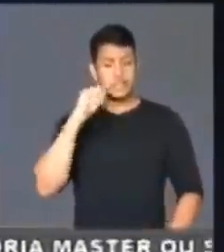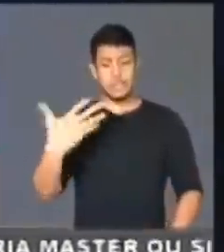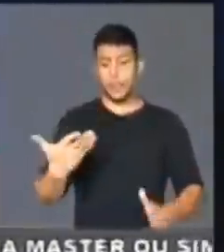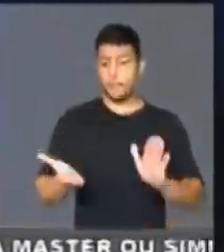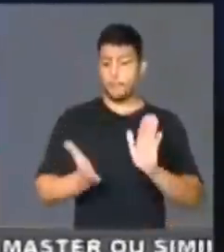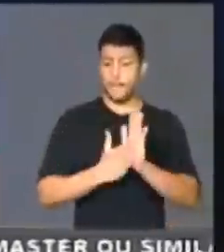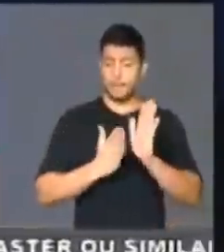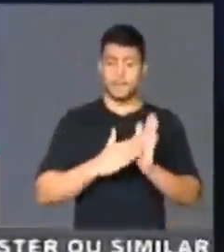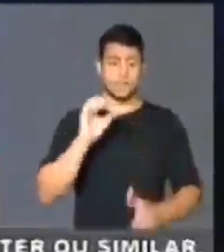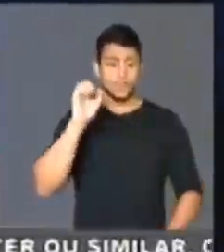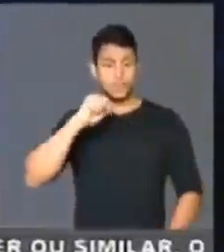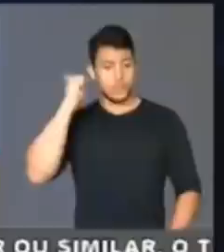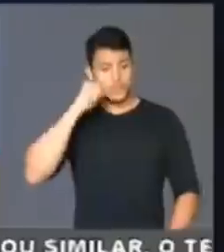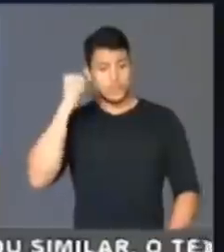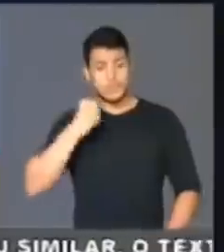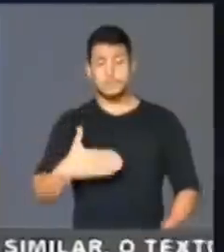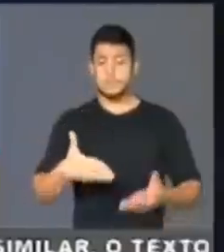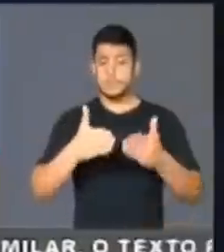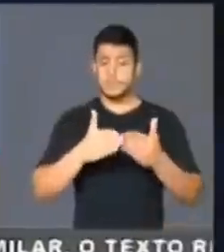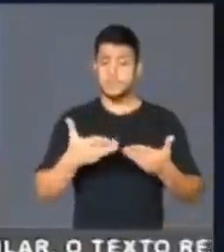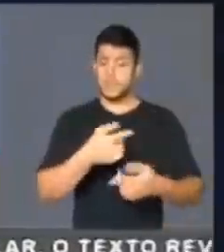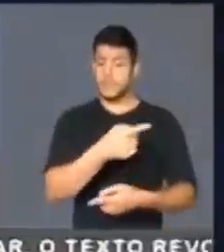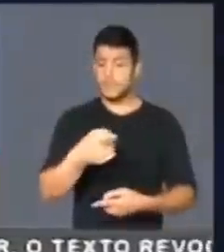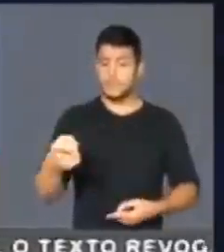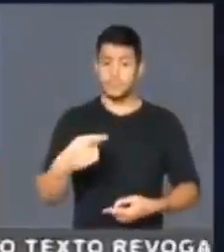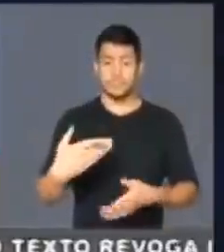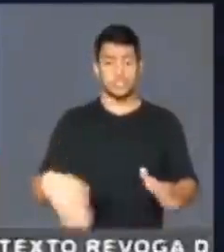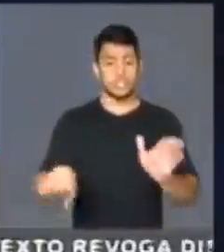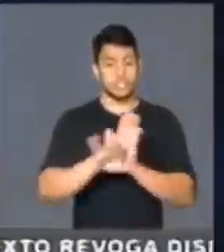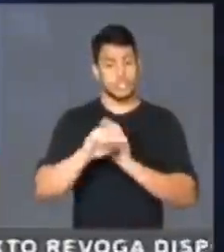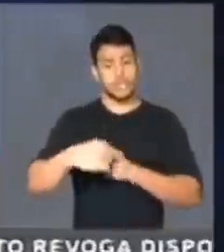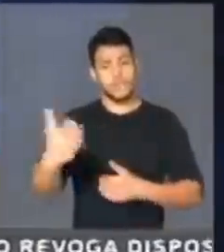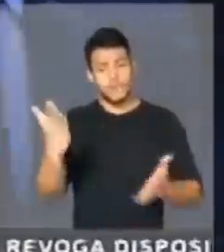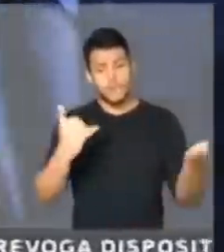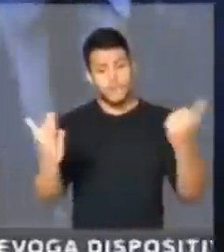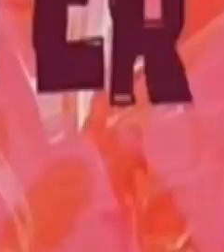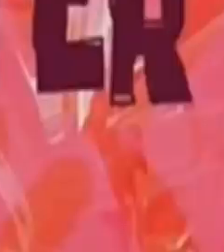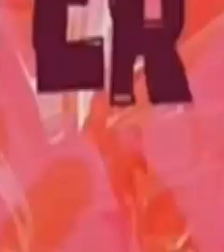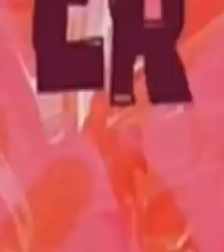fazer um apelo junto ao deputado Celso Sabino para que eles compareçam, para que a gente possa votar.